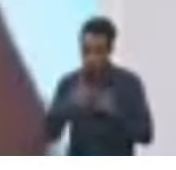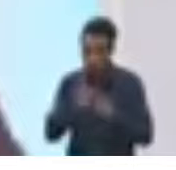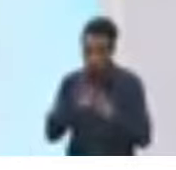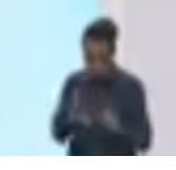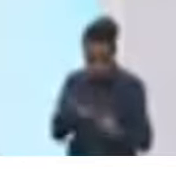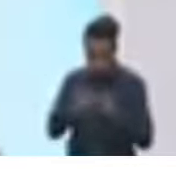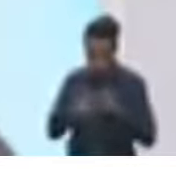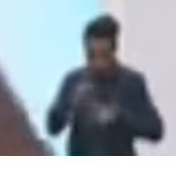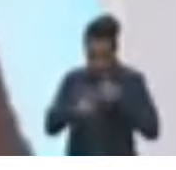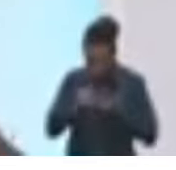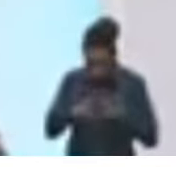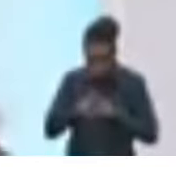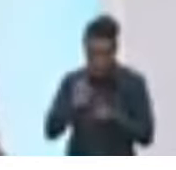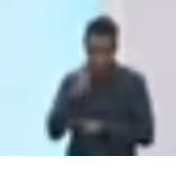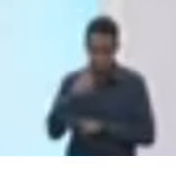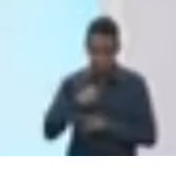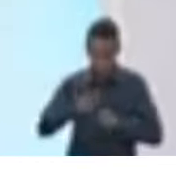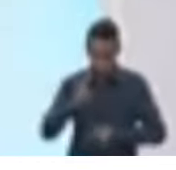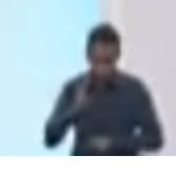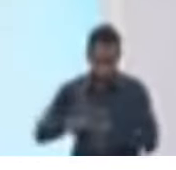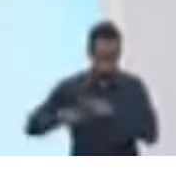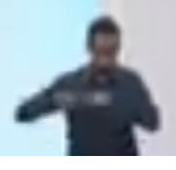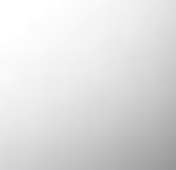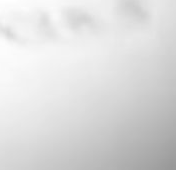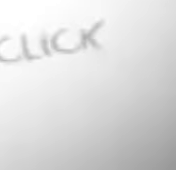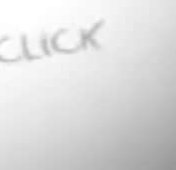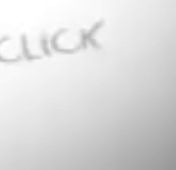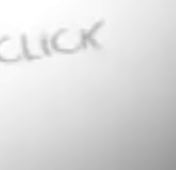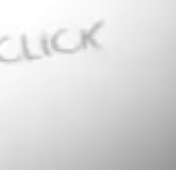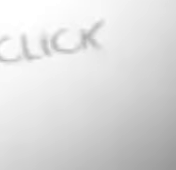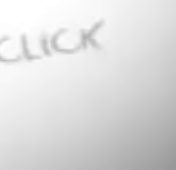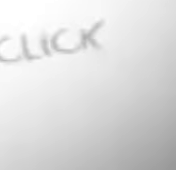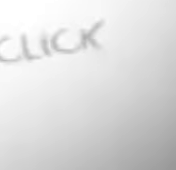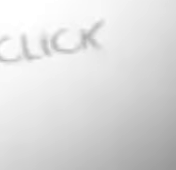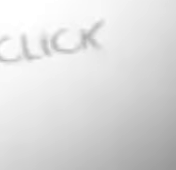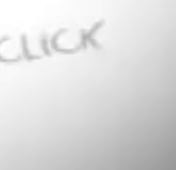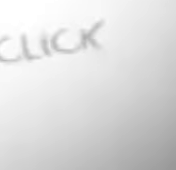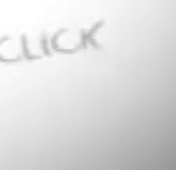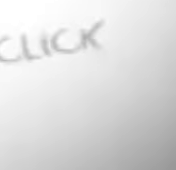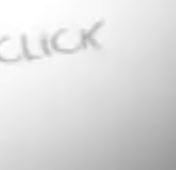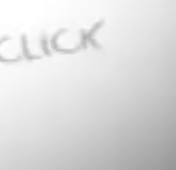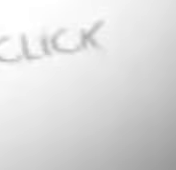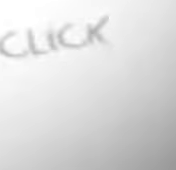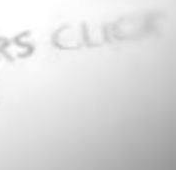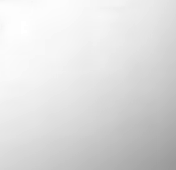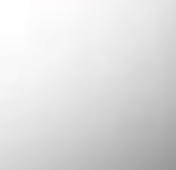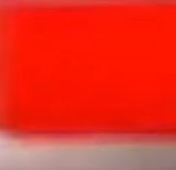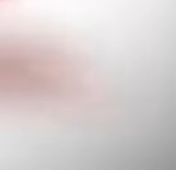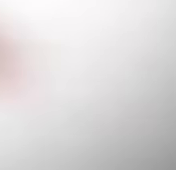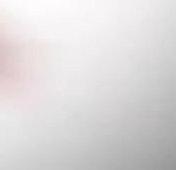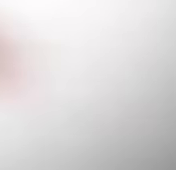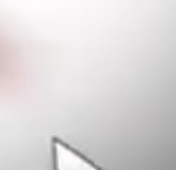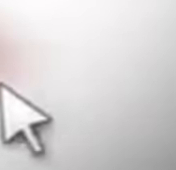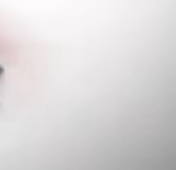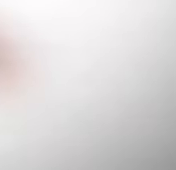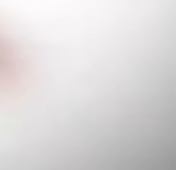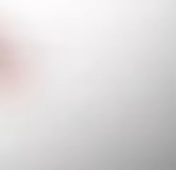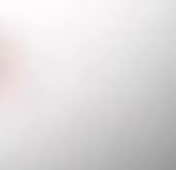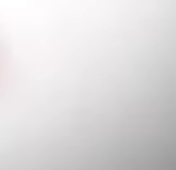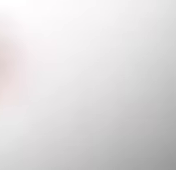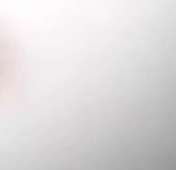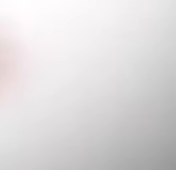de trabalho, de desenvolvimento.